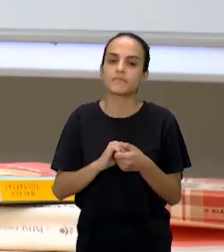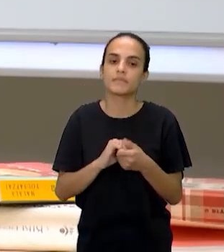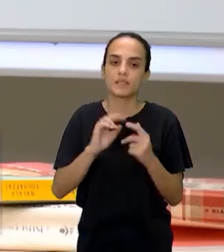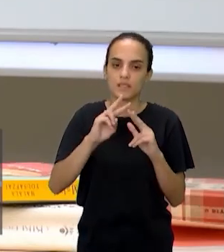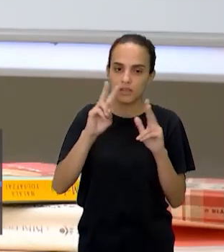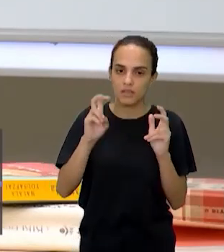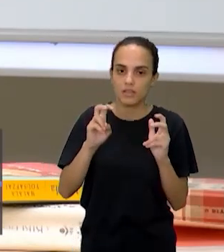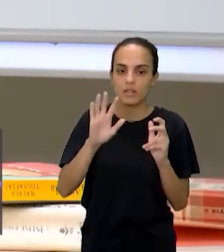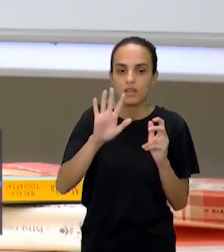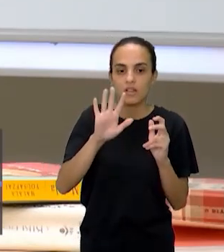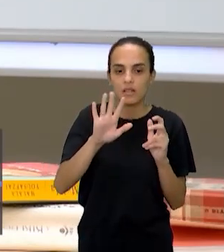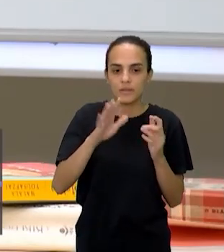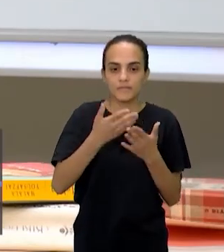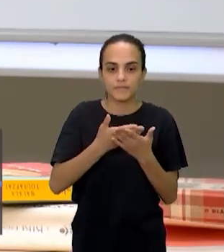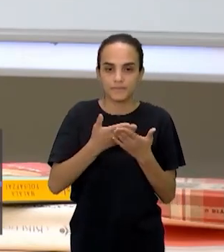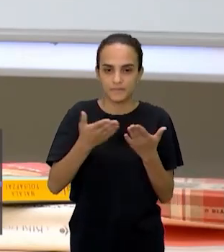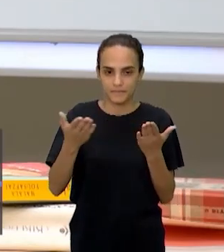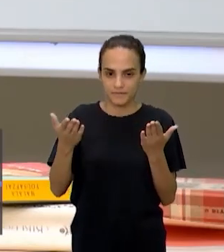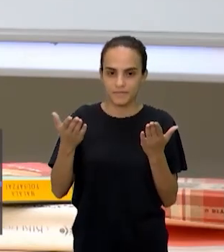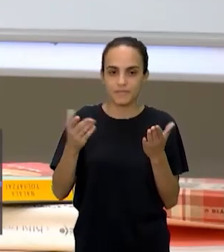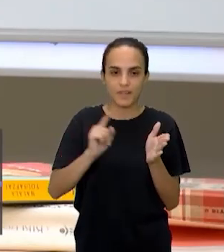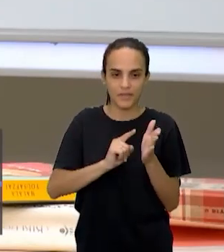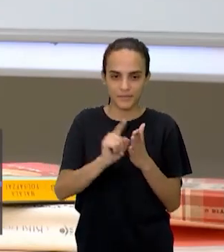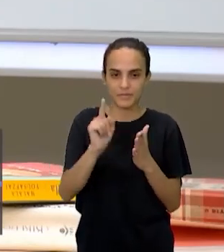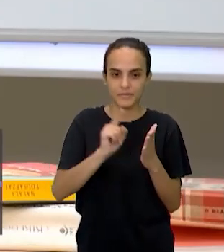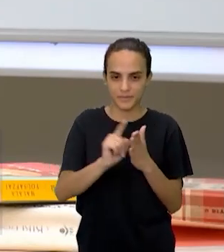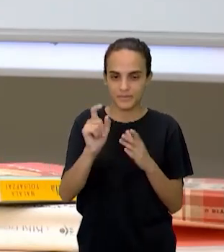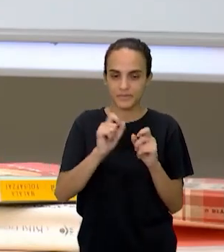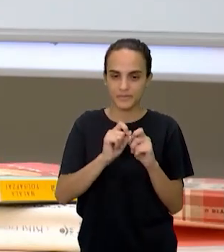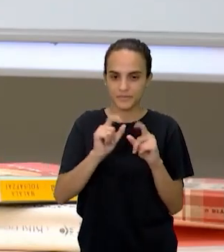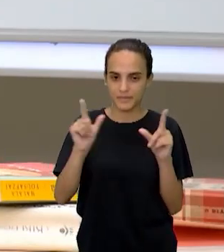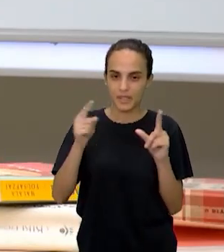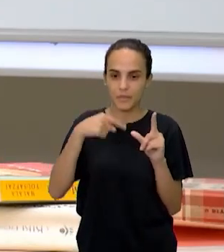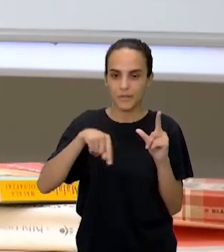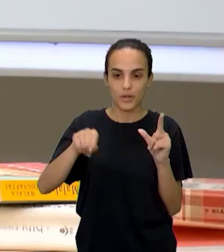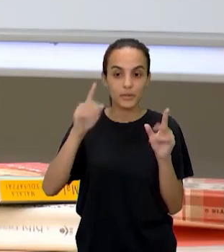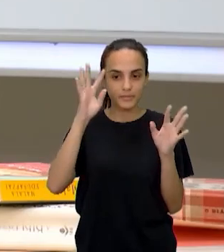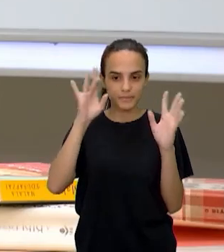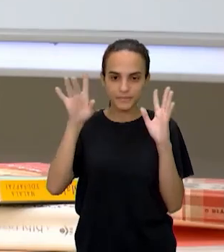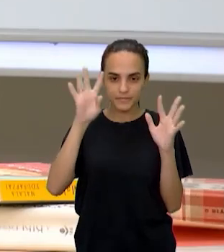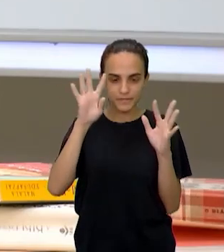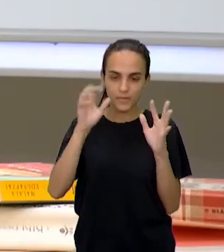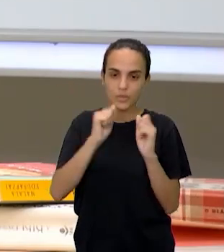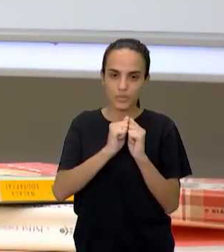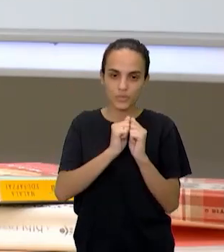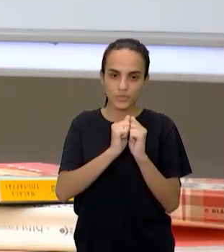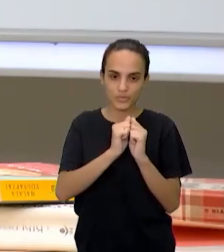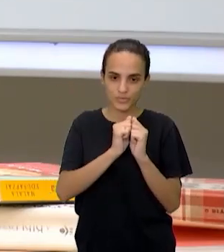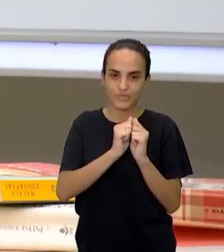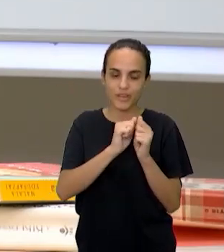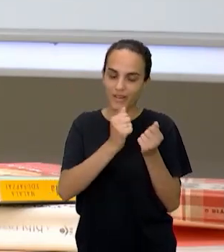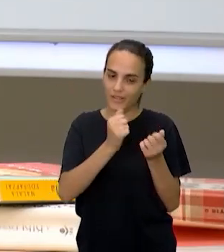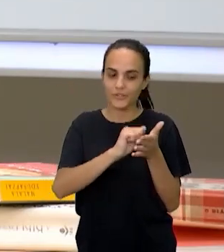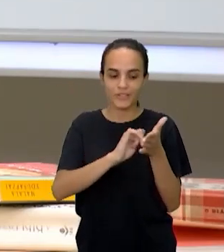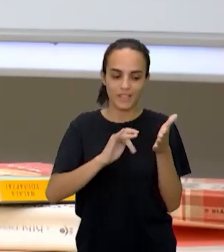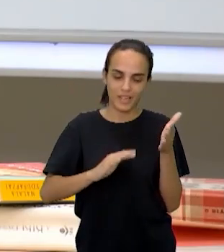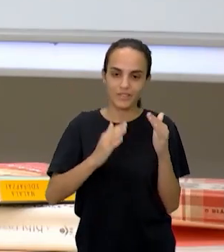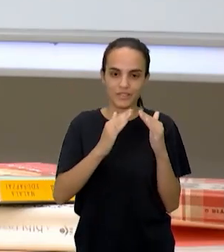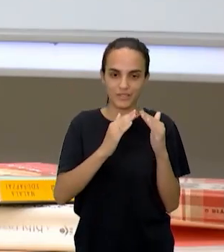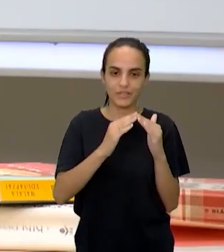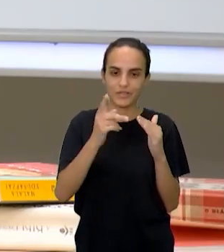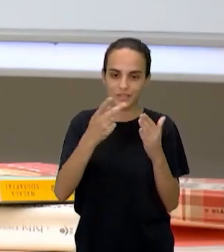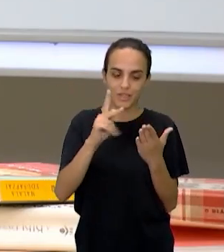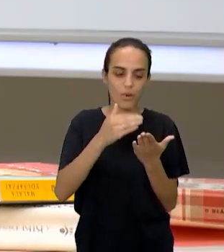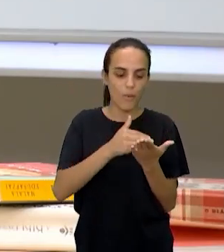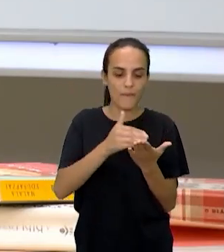mas aí com vocês. Eu vou colocar umas perguntas lá na tela para a gente refletir juntos. Agora sim é a lição de casa, agora sim vocês começam